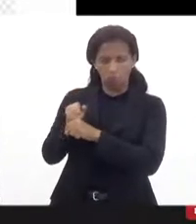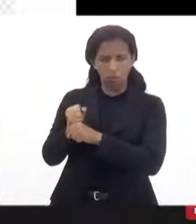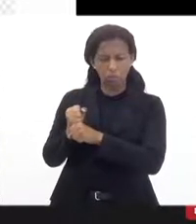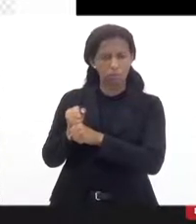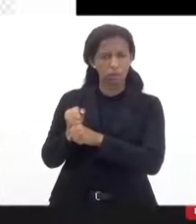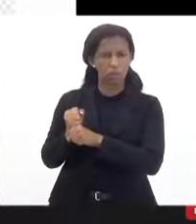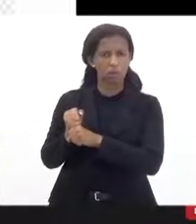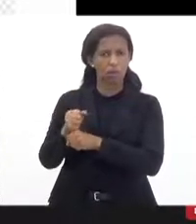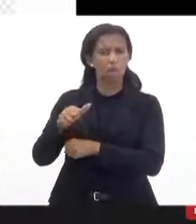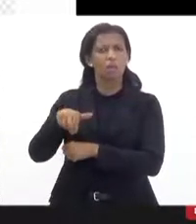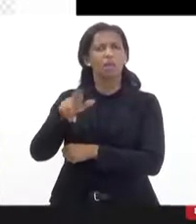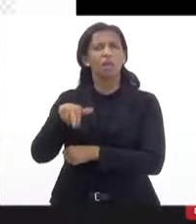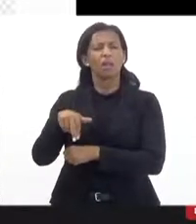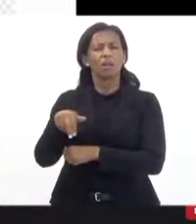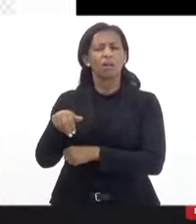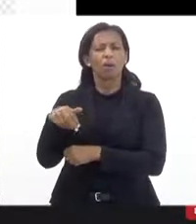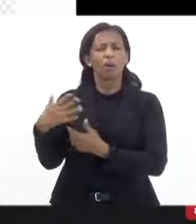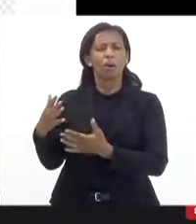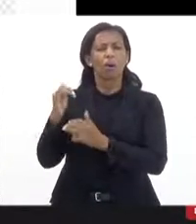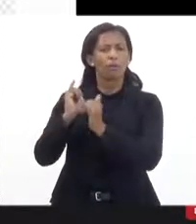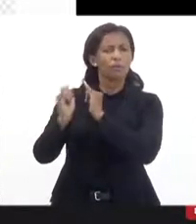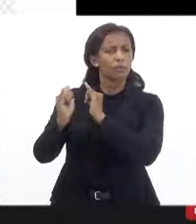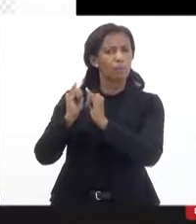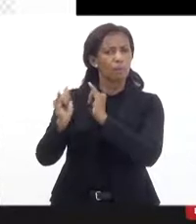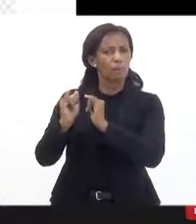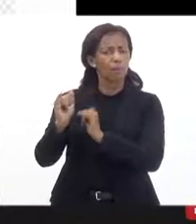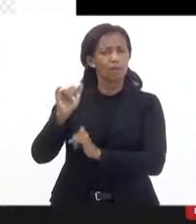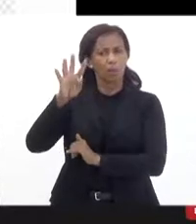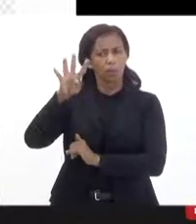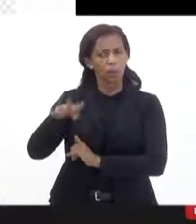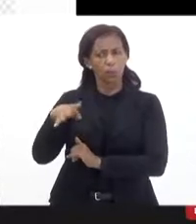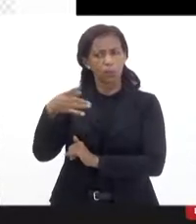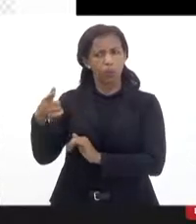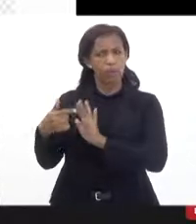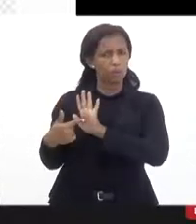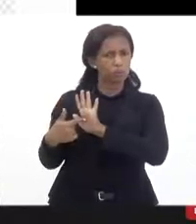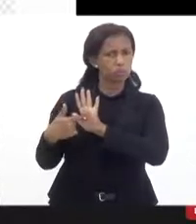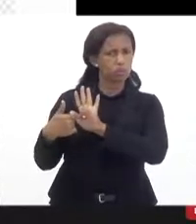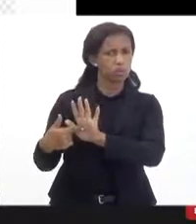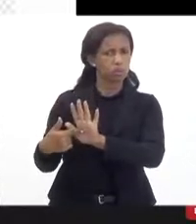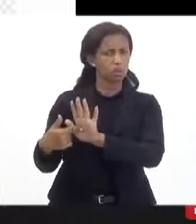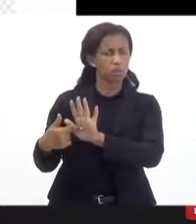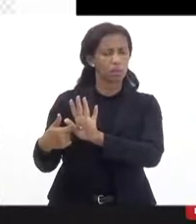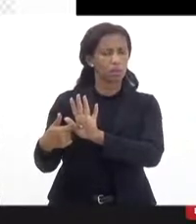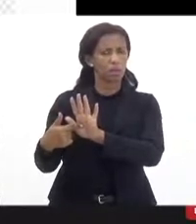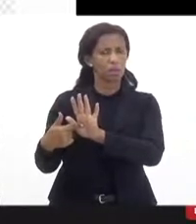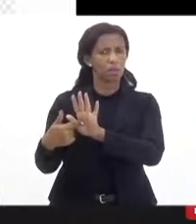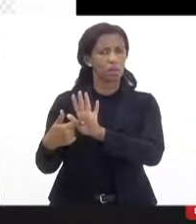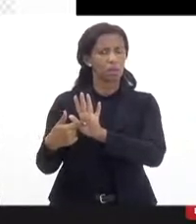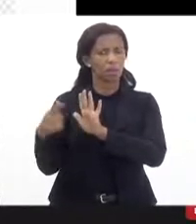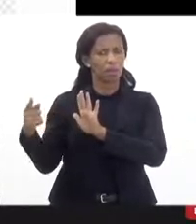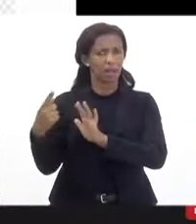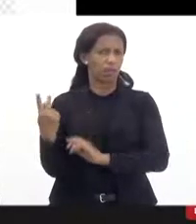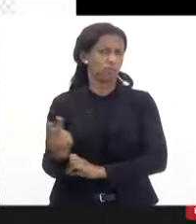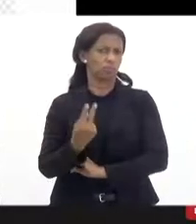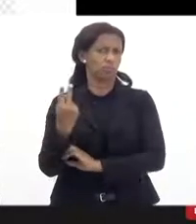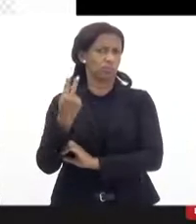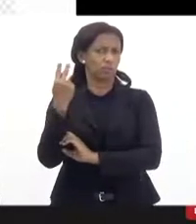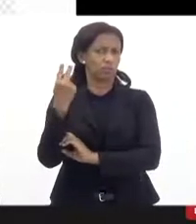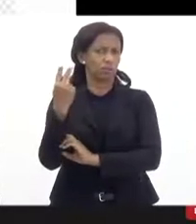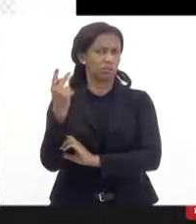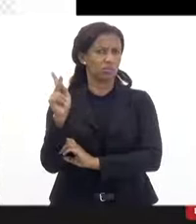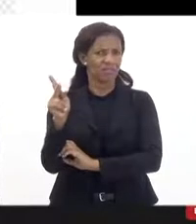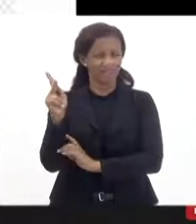medida aqueles dados que estão, aquelas informações que estão expostas nas demonstrações financeiras, elas